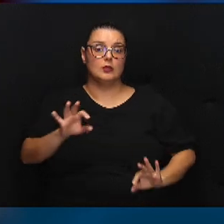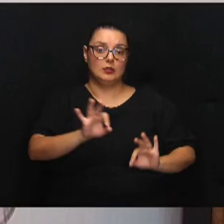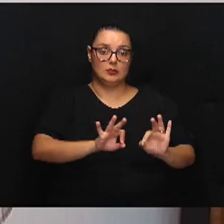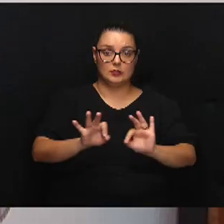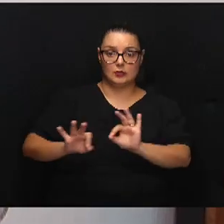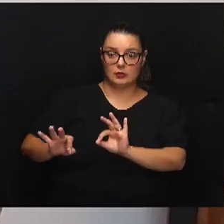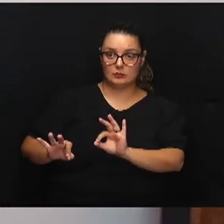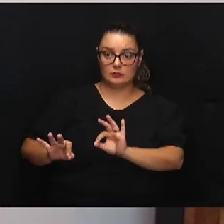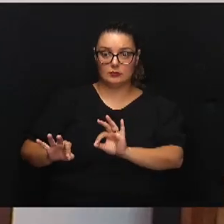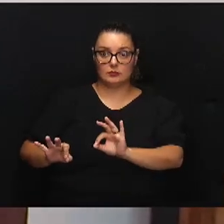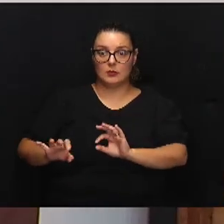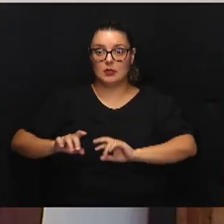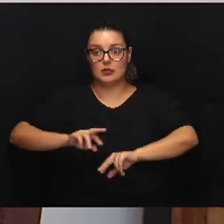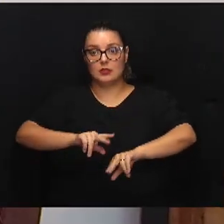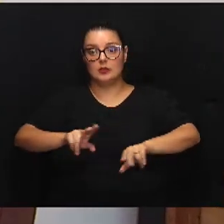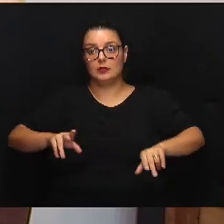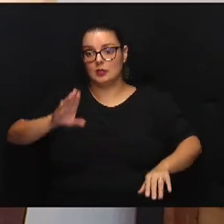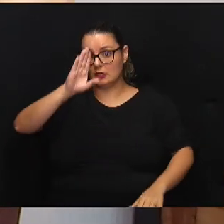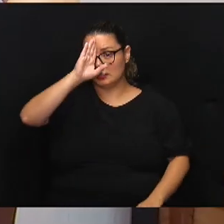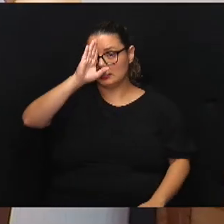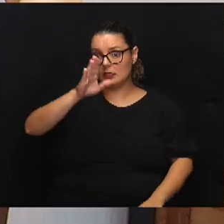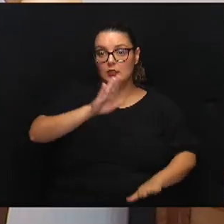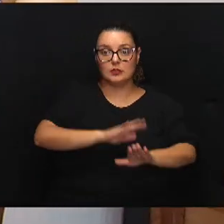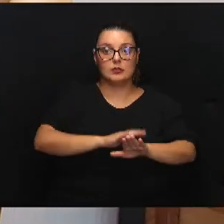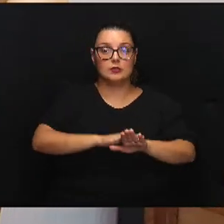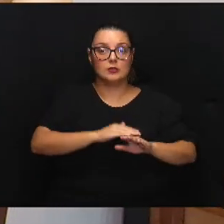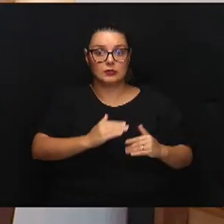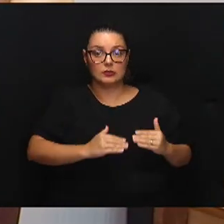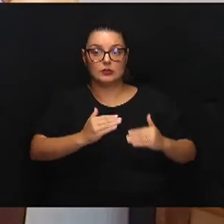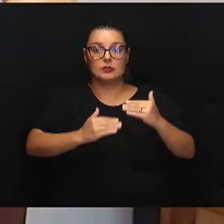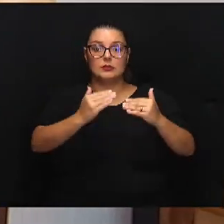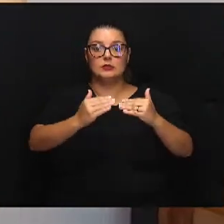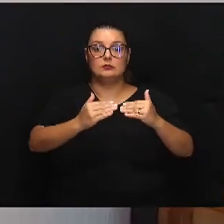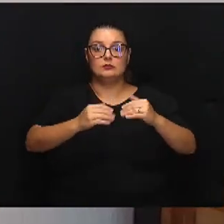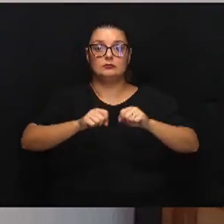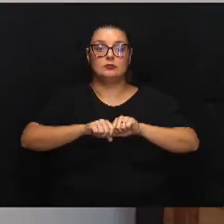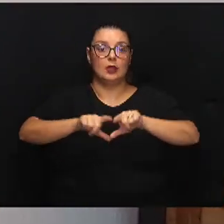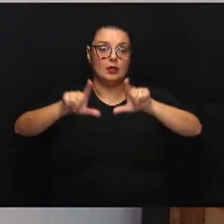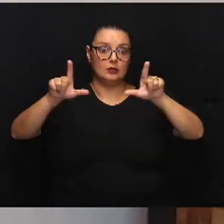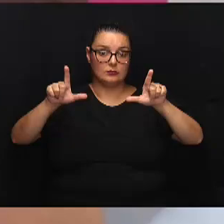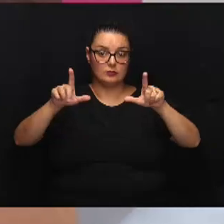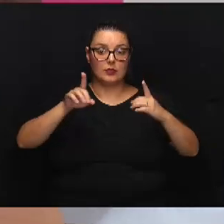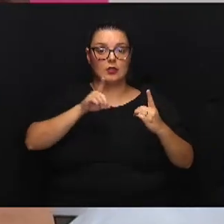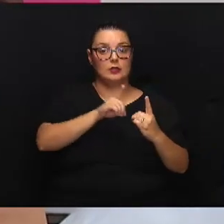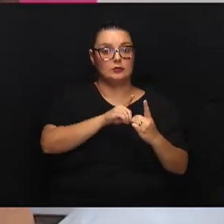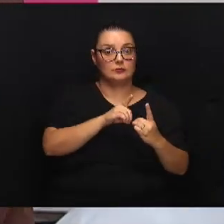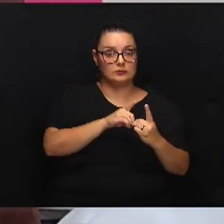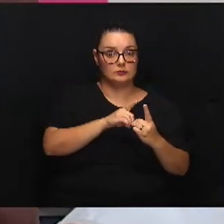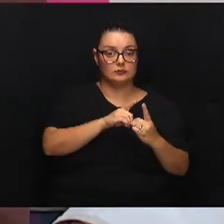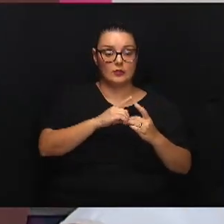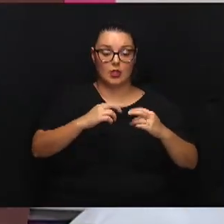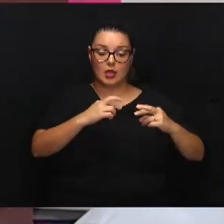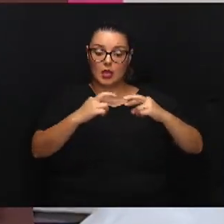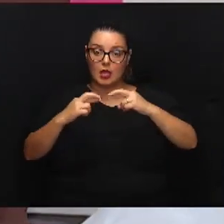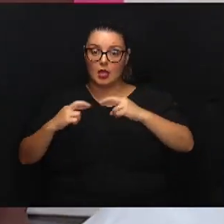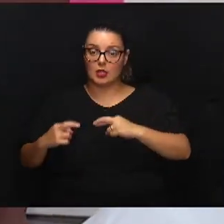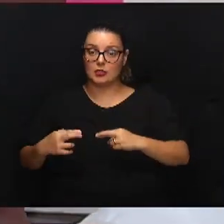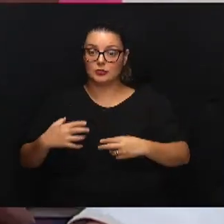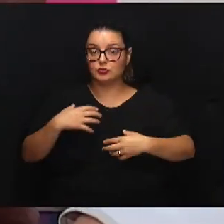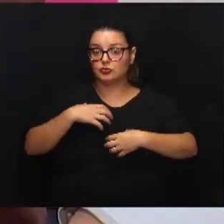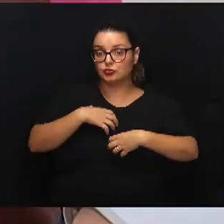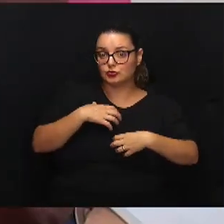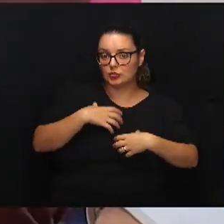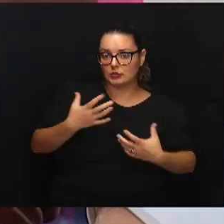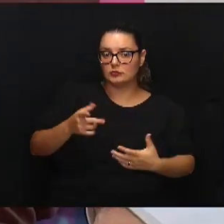organizações. Entre as principais atividades desempenhadas, destacam-se na consultoria a análise de estilo, que é